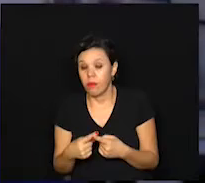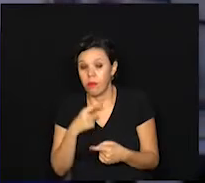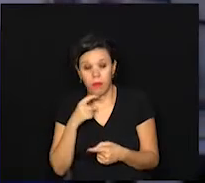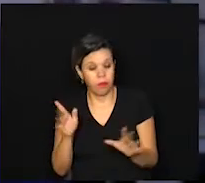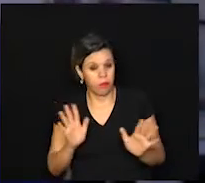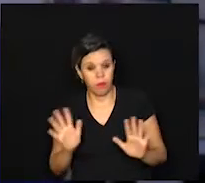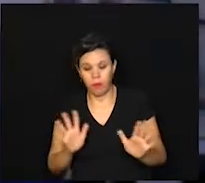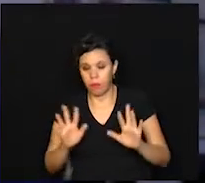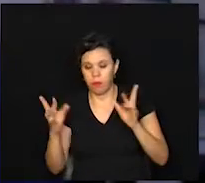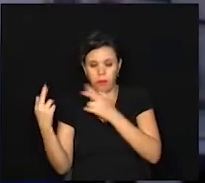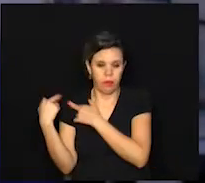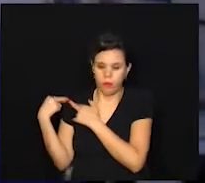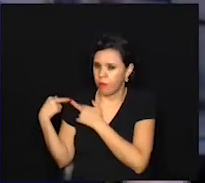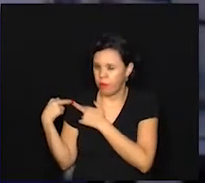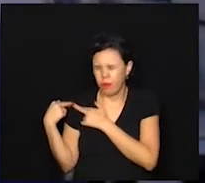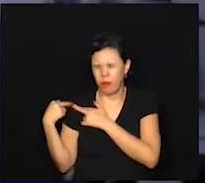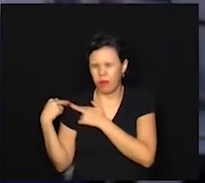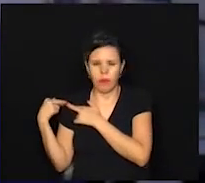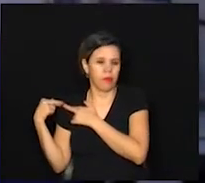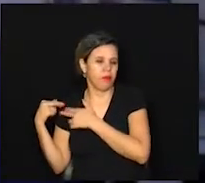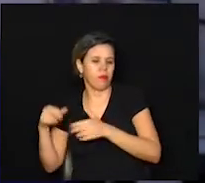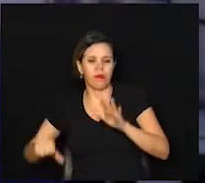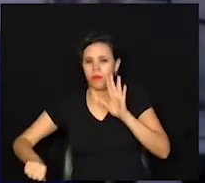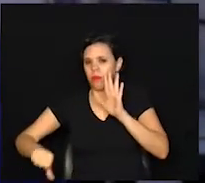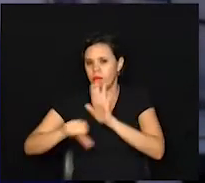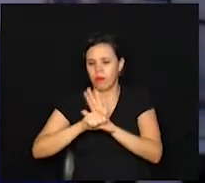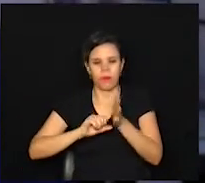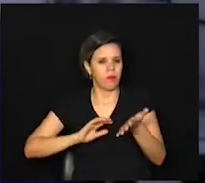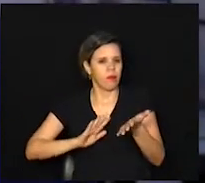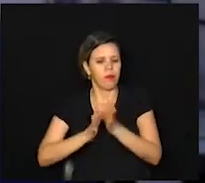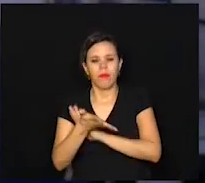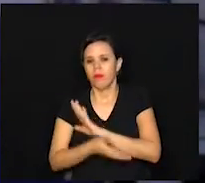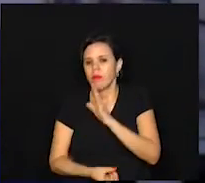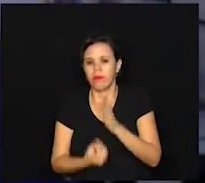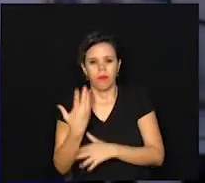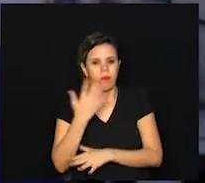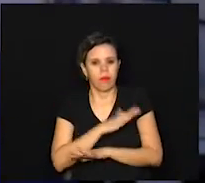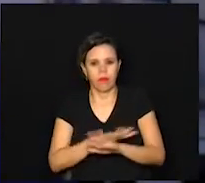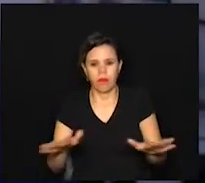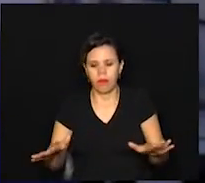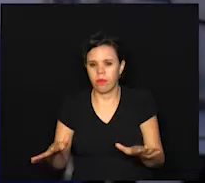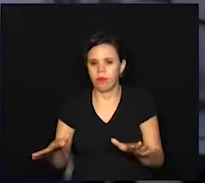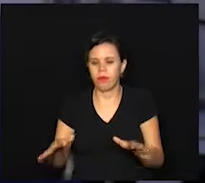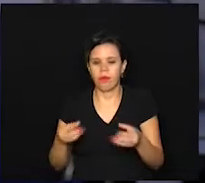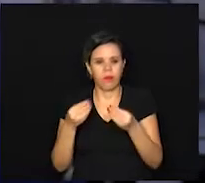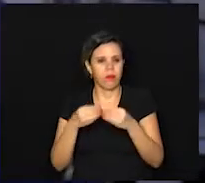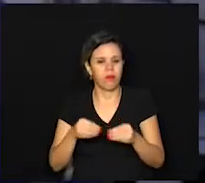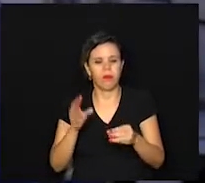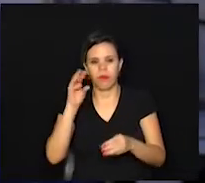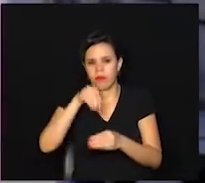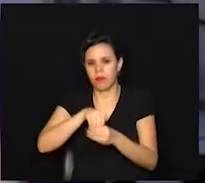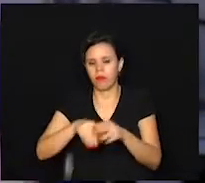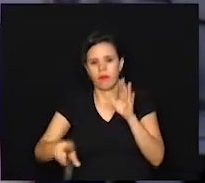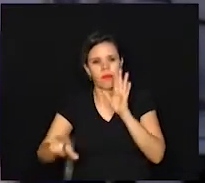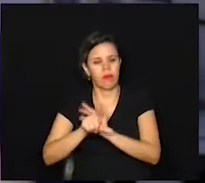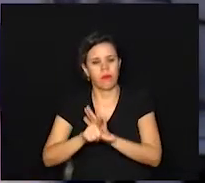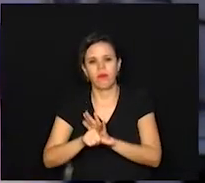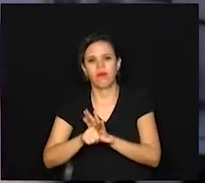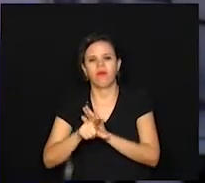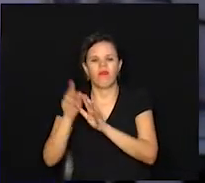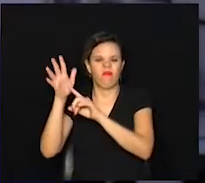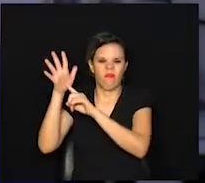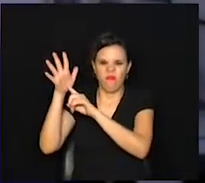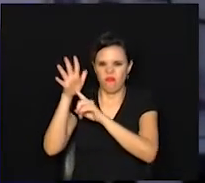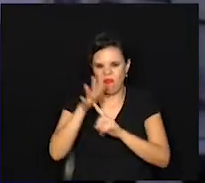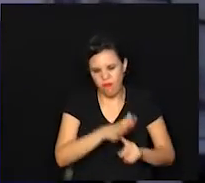foi responsabilizado pelos crimes que cometeram. Ninguém foi responsabilizado judicialmente pelos crimes de tortura